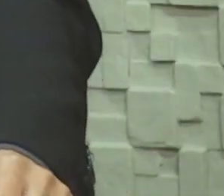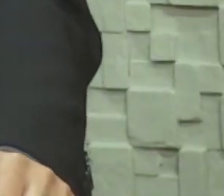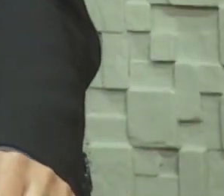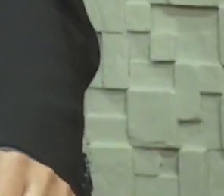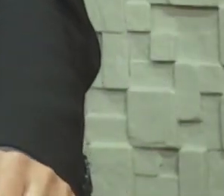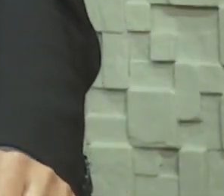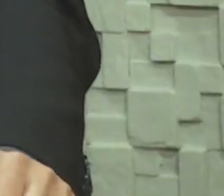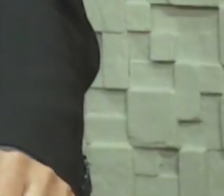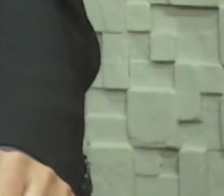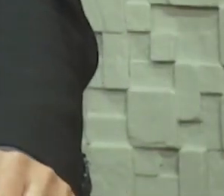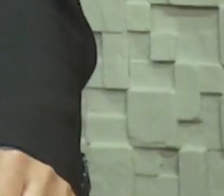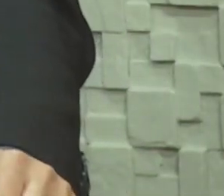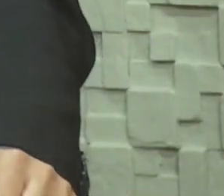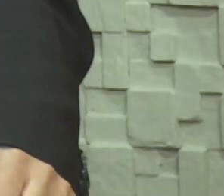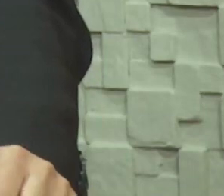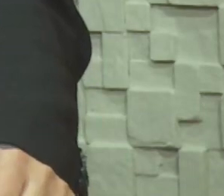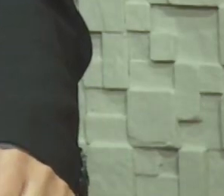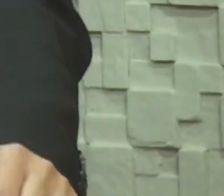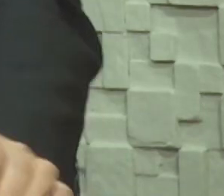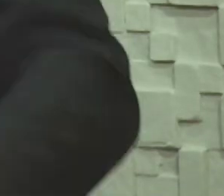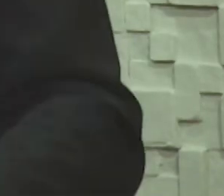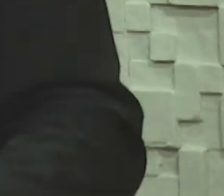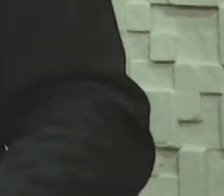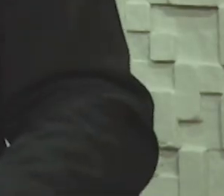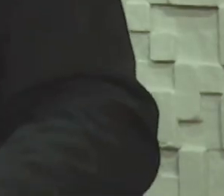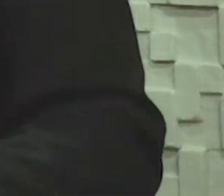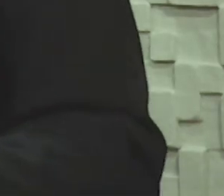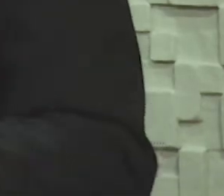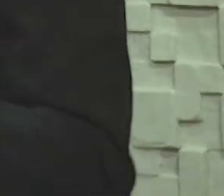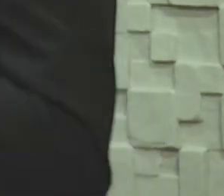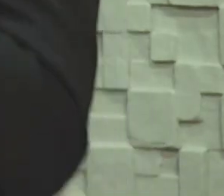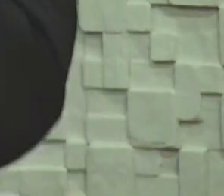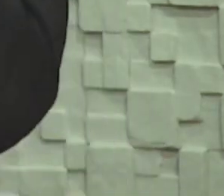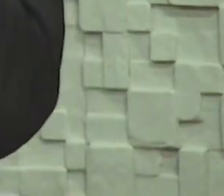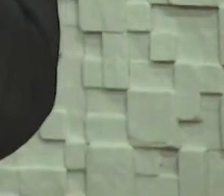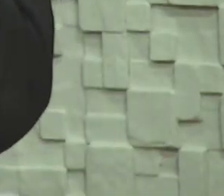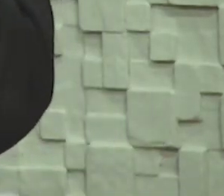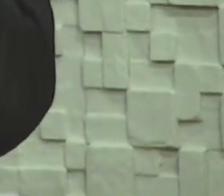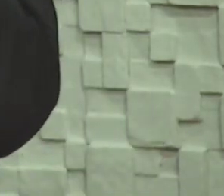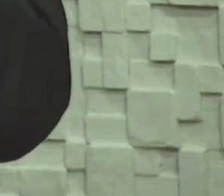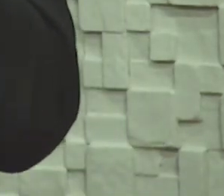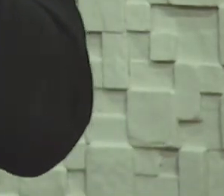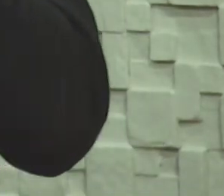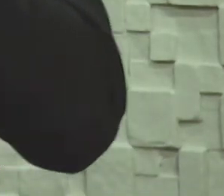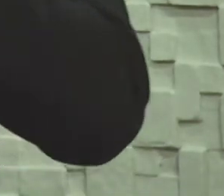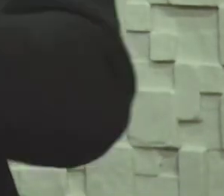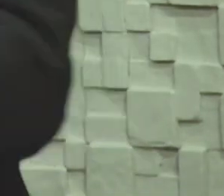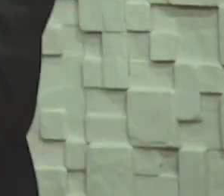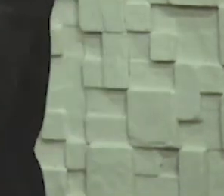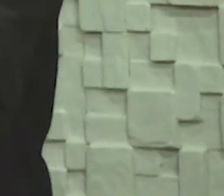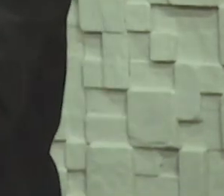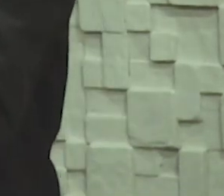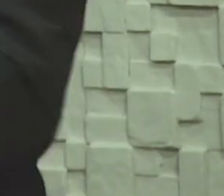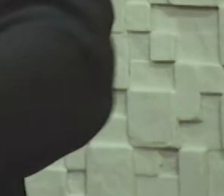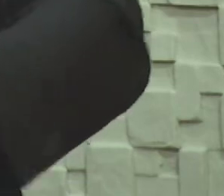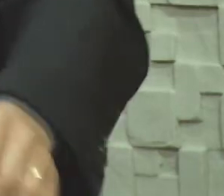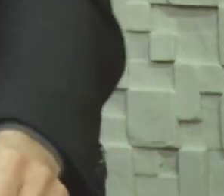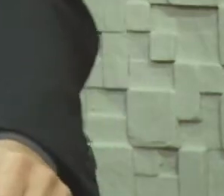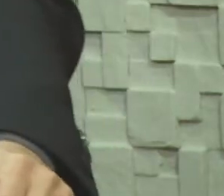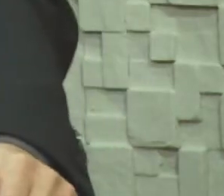mas vai vamos crer que vai acontecer nós temos outro problema sério lá que dependemos da RGE também nós temos um